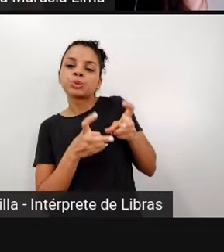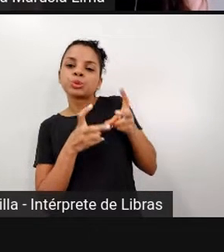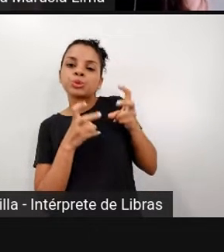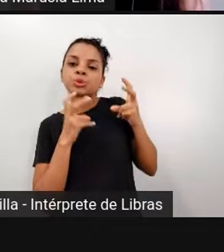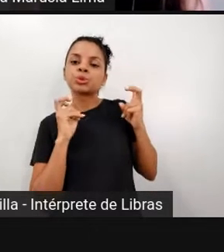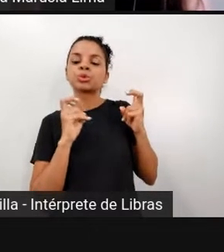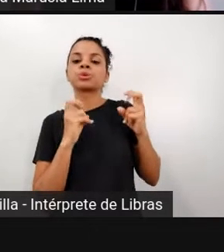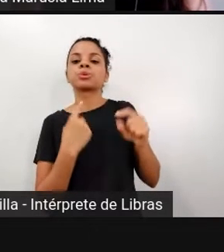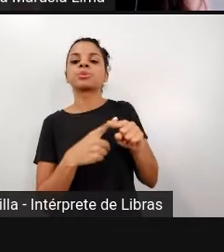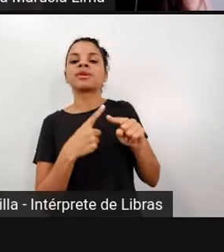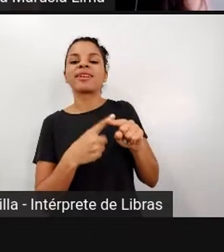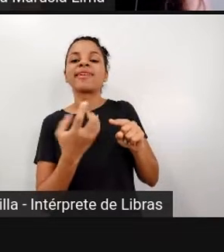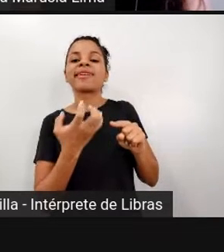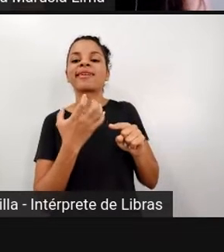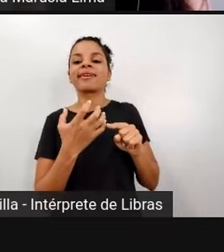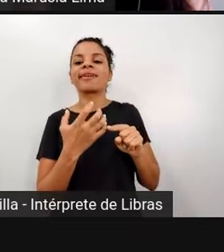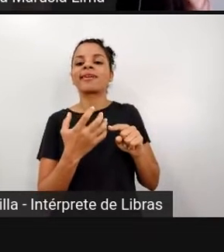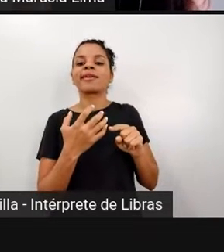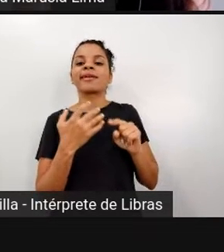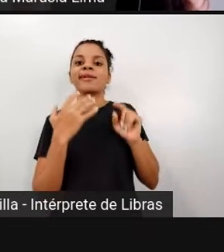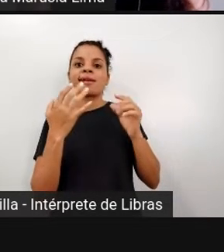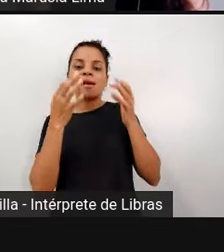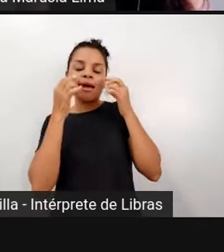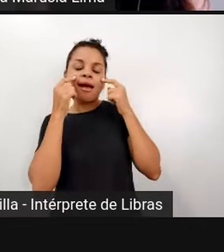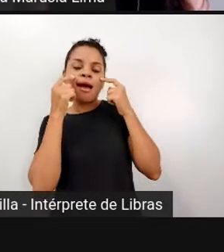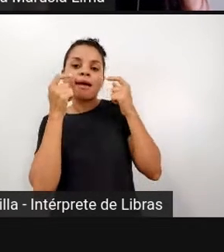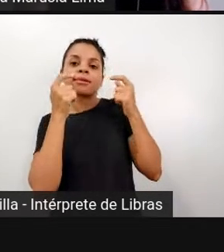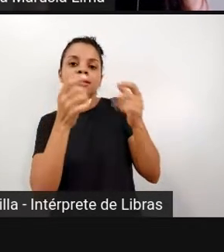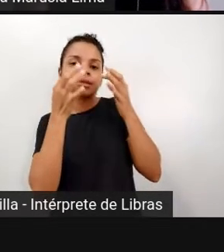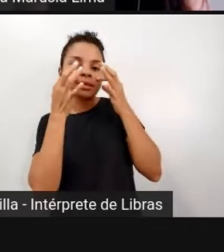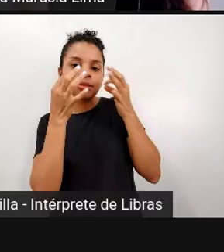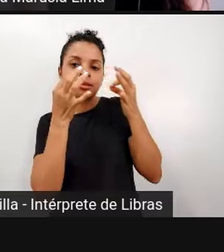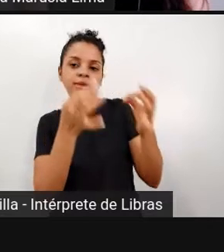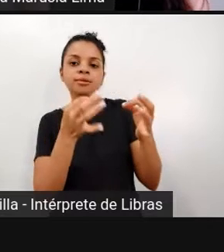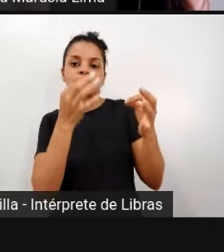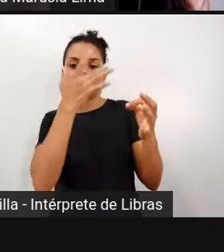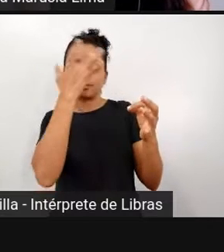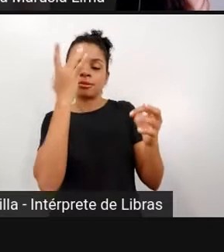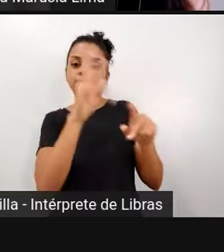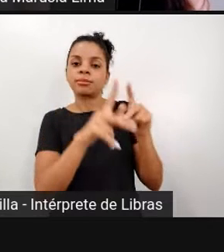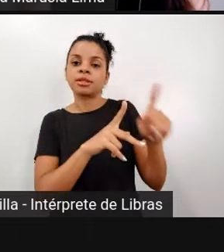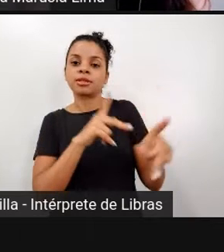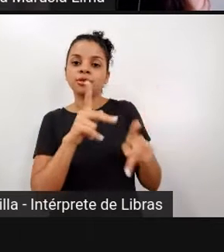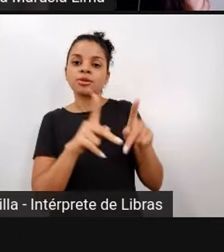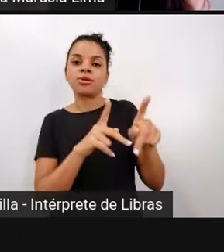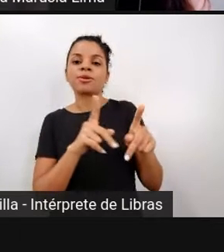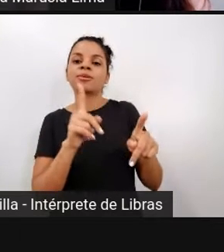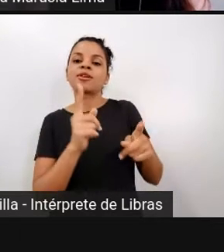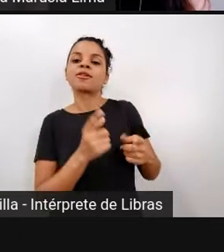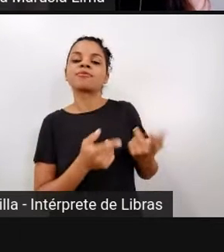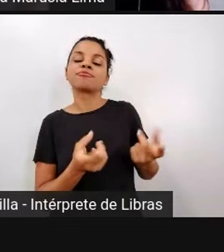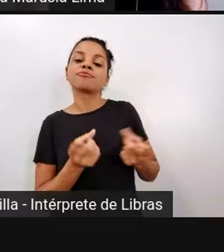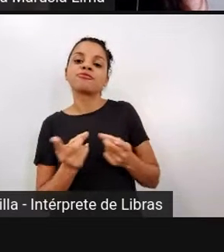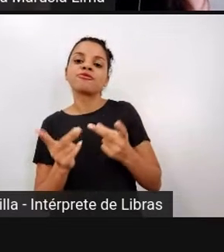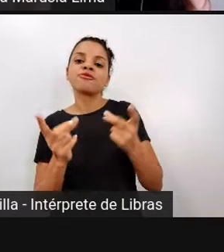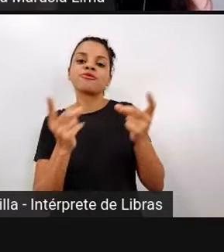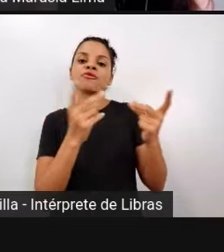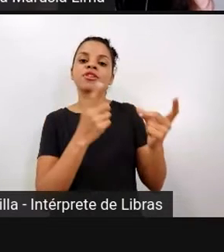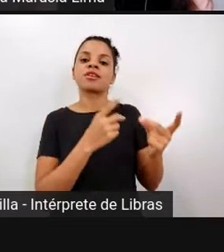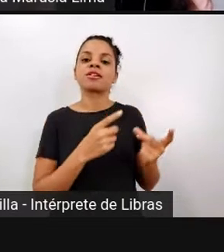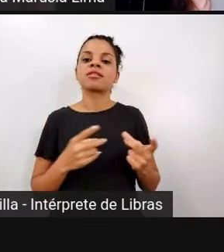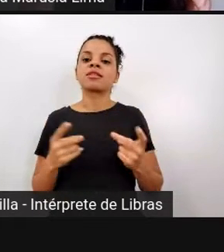pessoas. Então, eles queriam entreter consumidores numa mercantilização da vida pública, com shows que